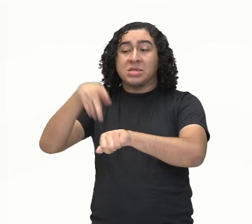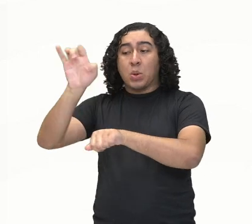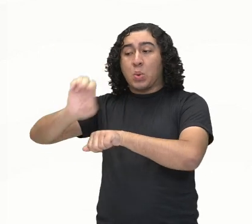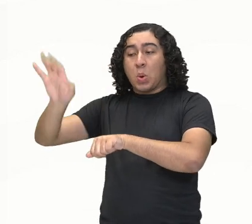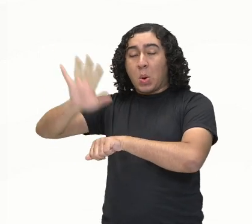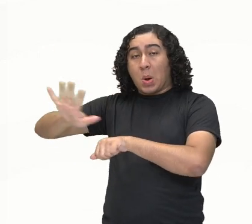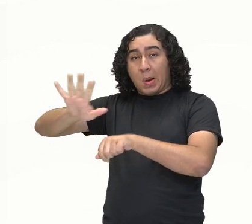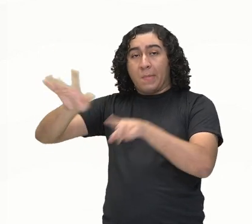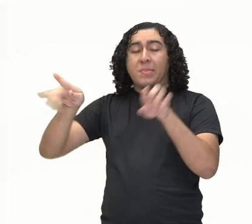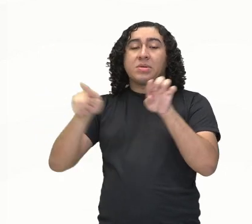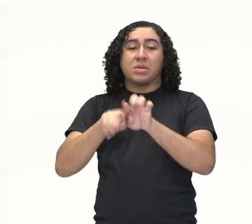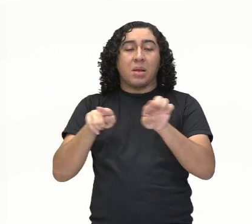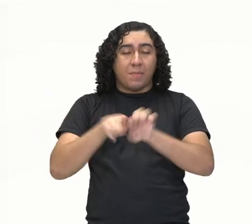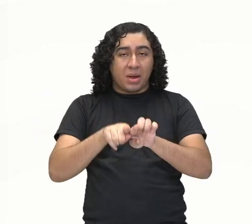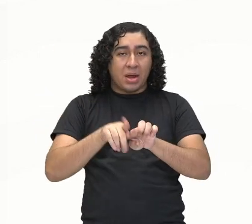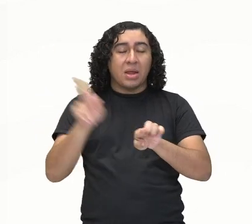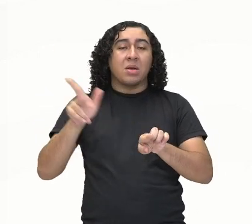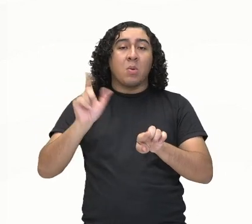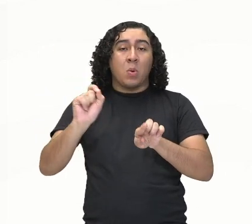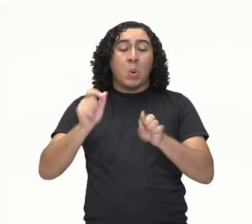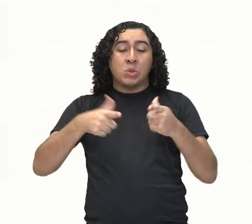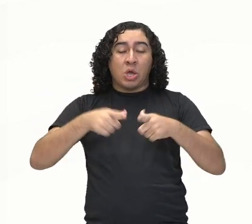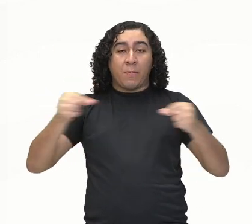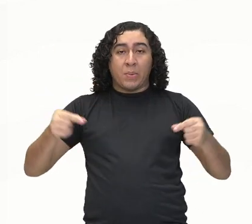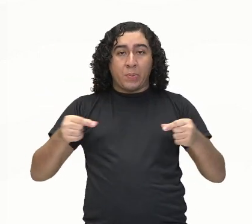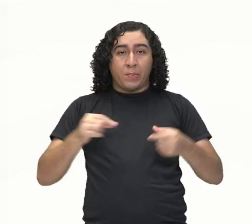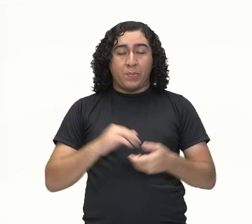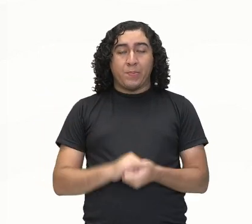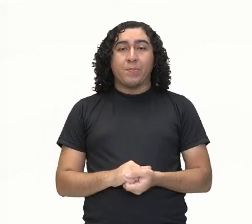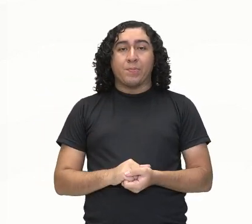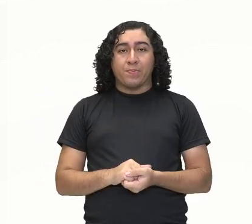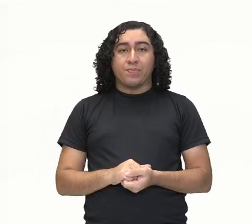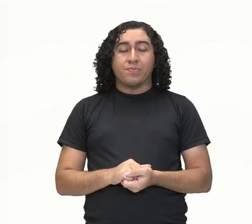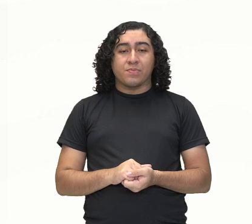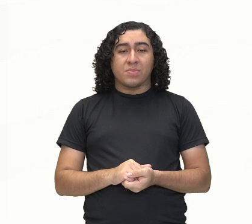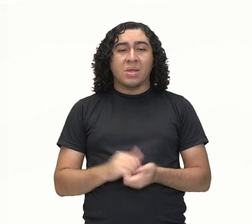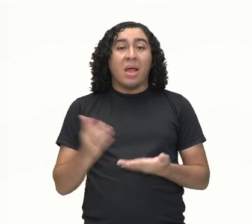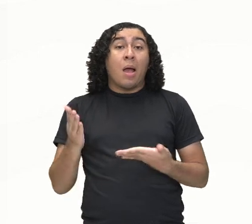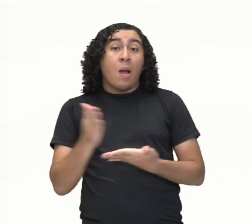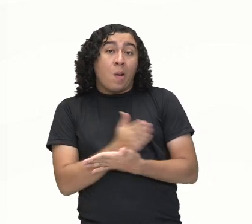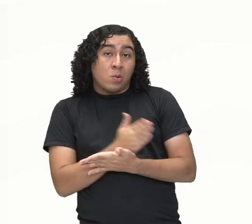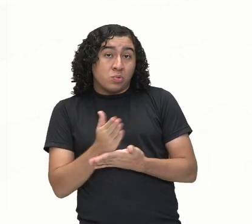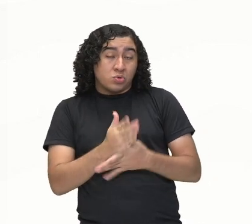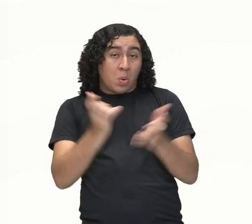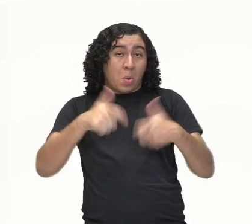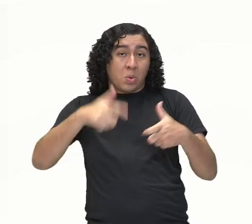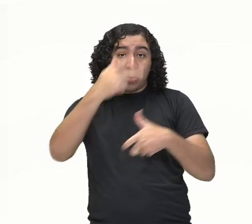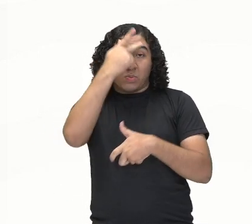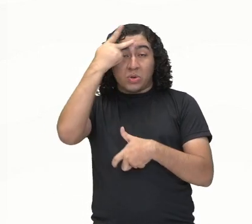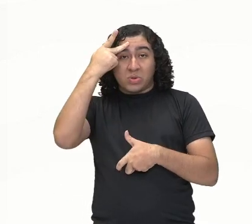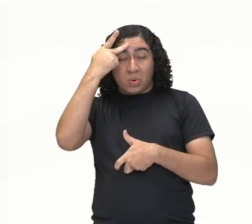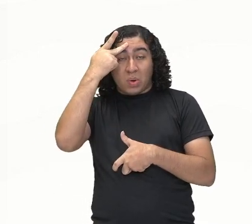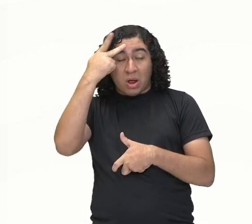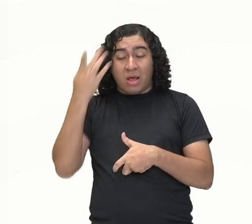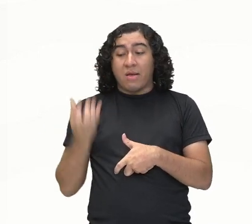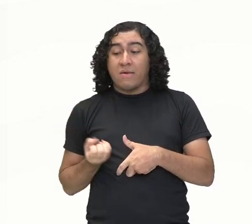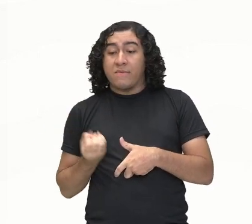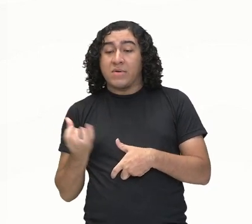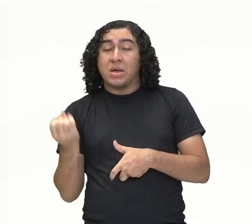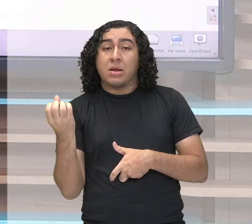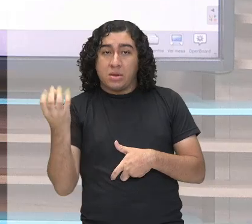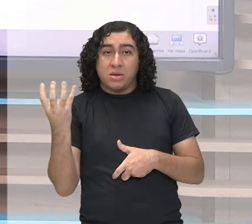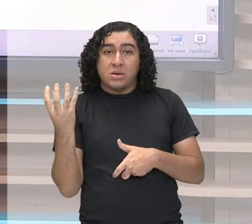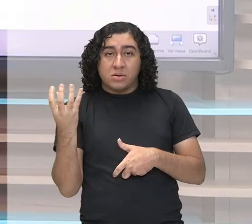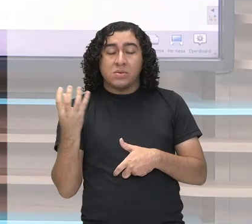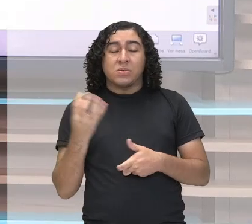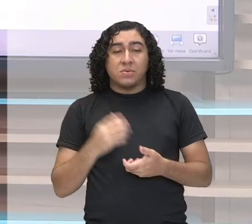da Europa, e também aqui o Japão, são alguns dos destinos, né, onde essa